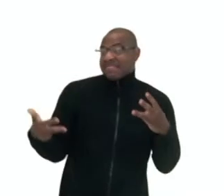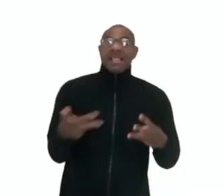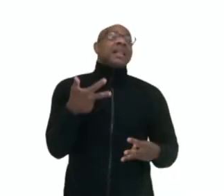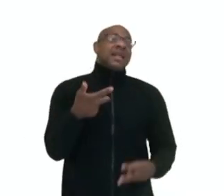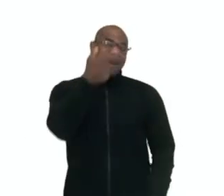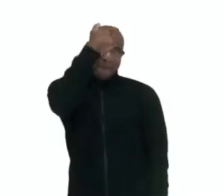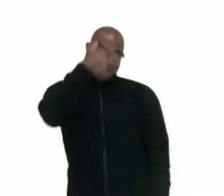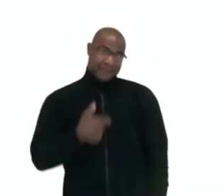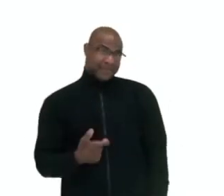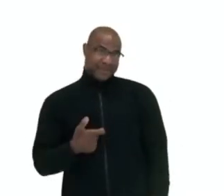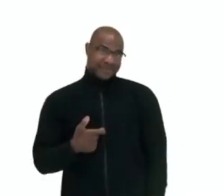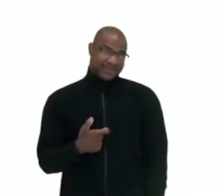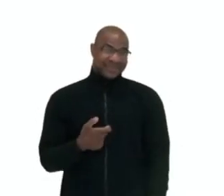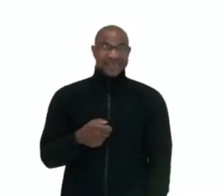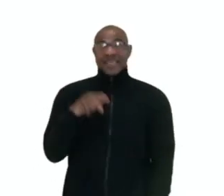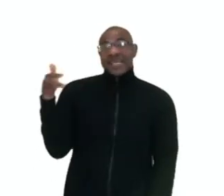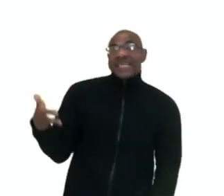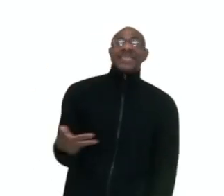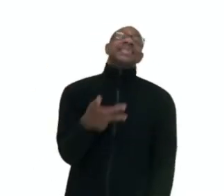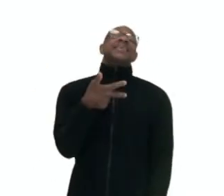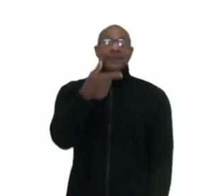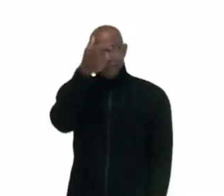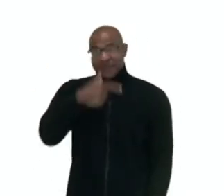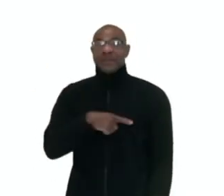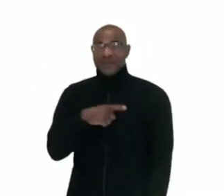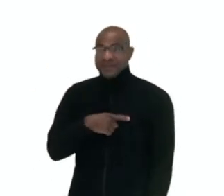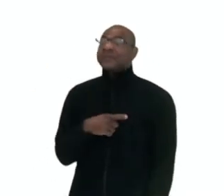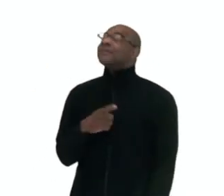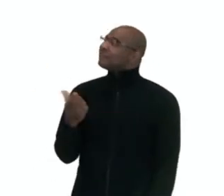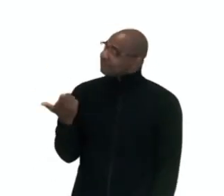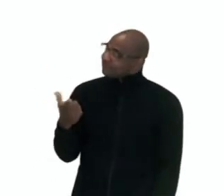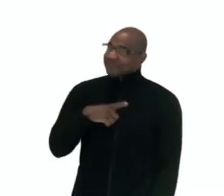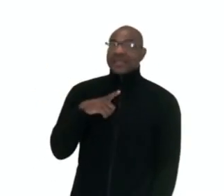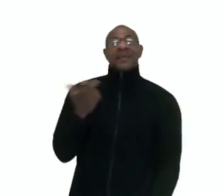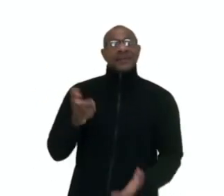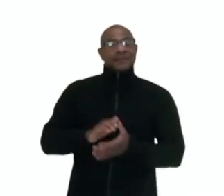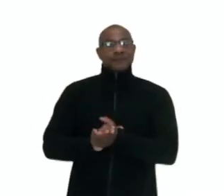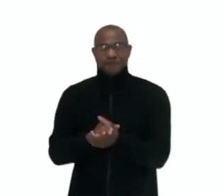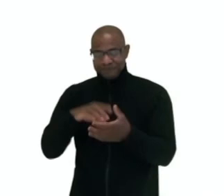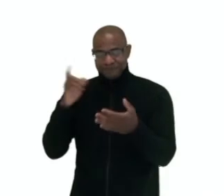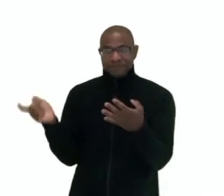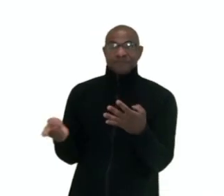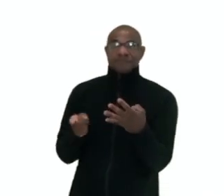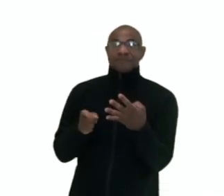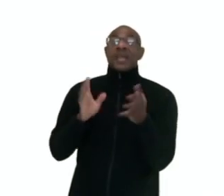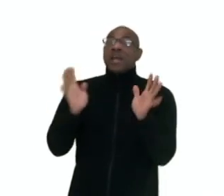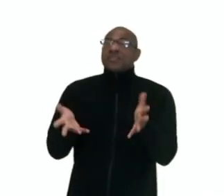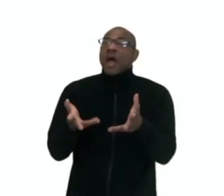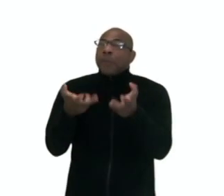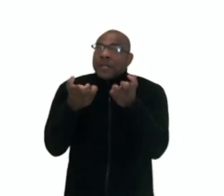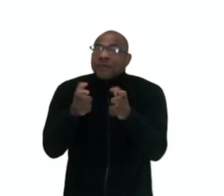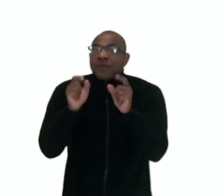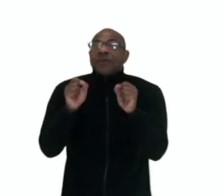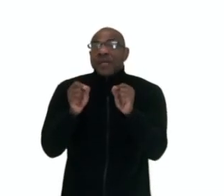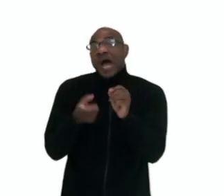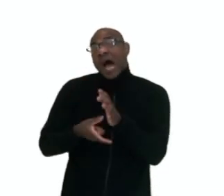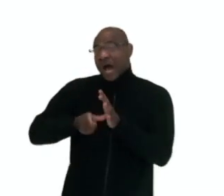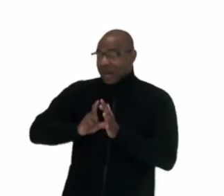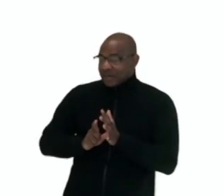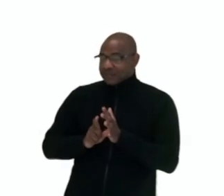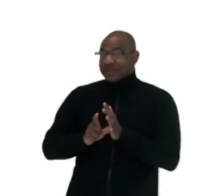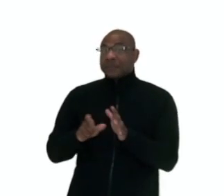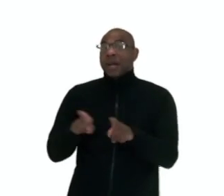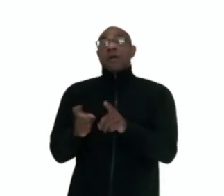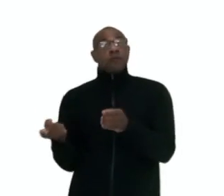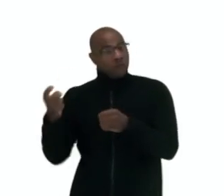pessoa. O texto é em terceira pessoa, garantindo assim a impessoalidade. Eu já observei isso aqui anteriormente, mas